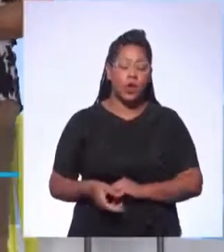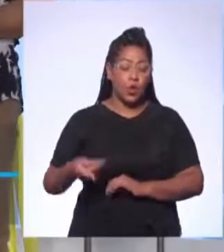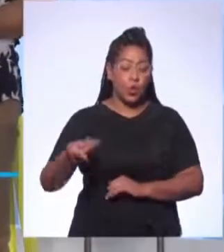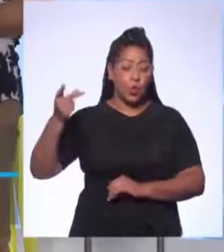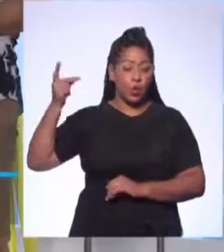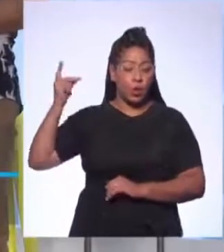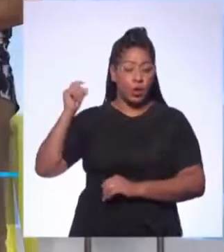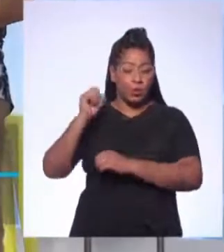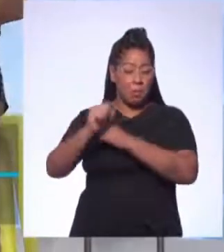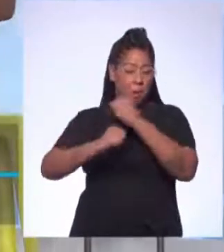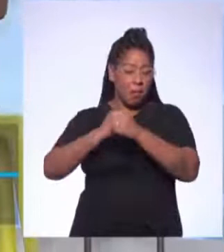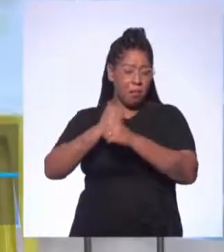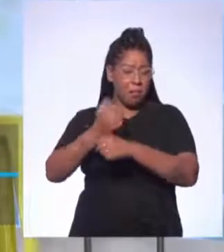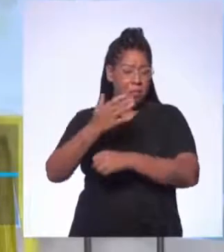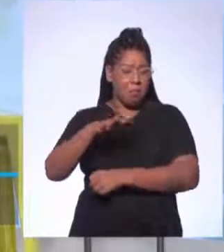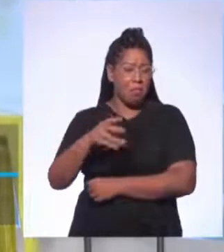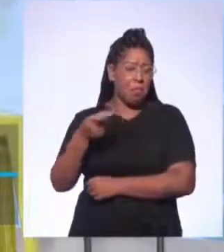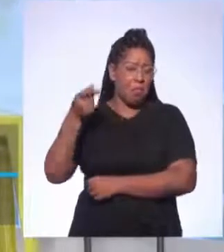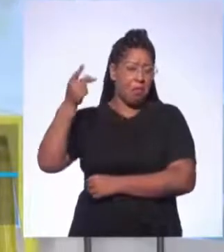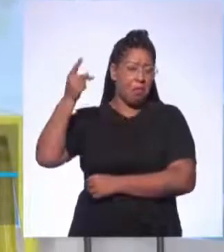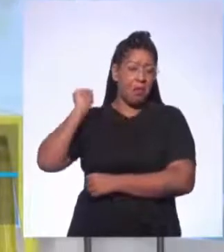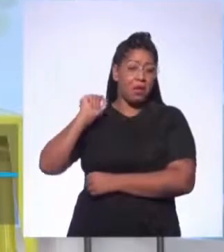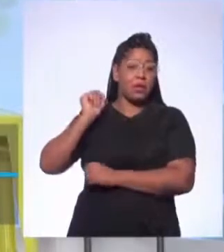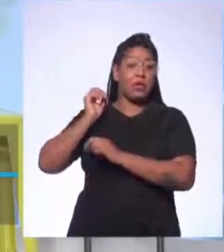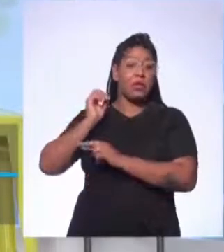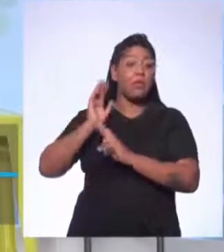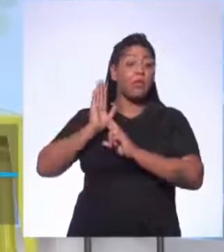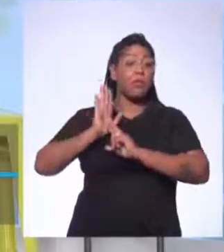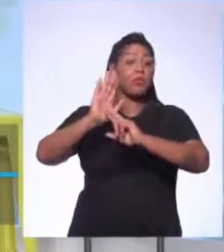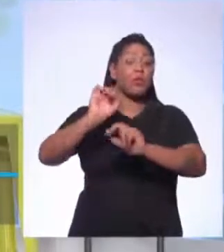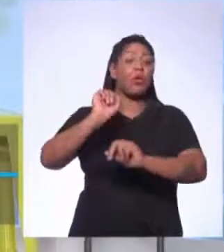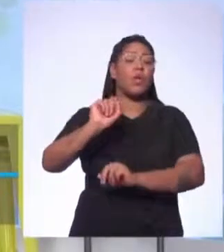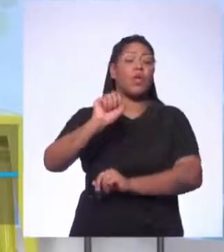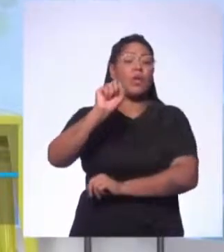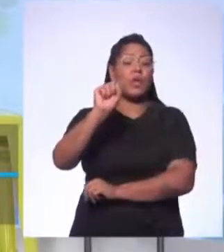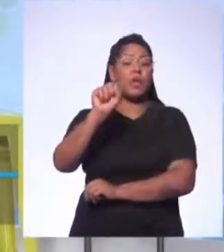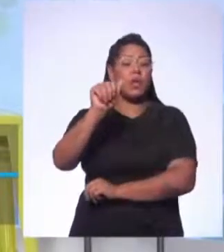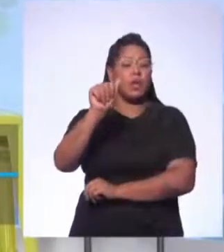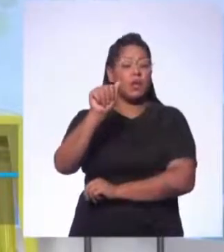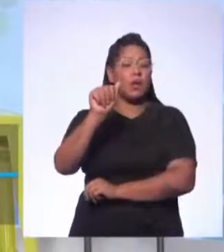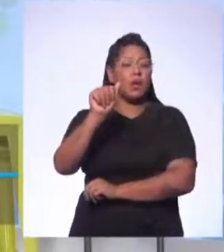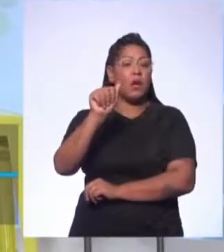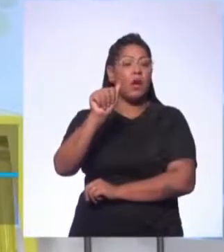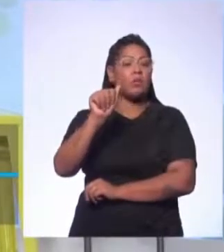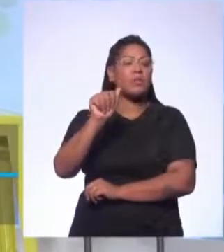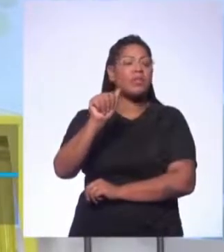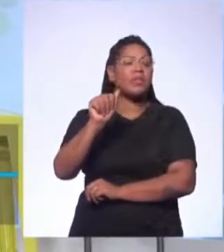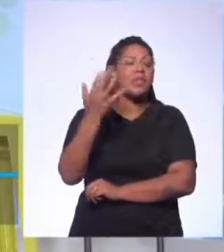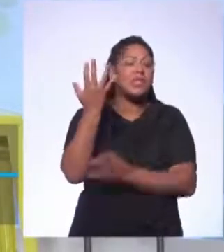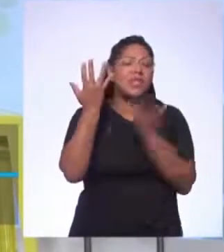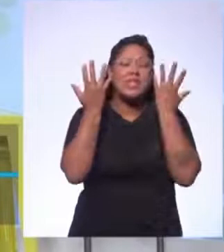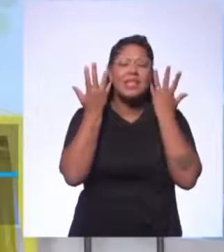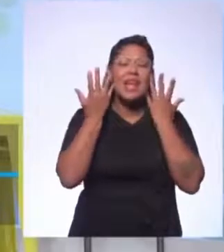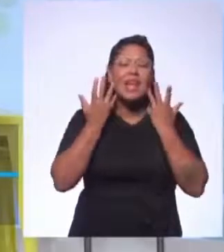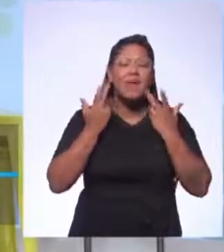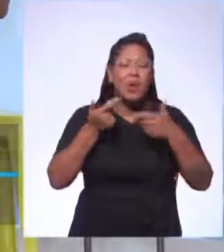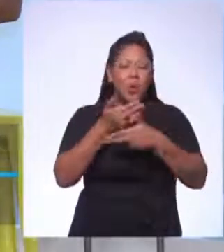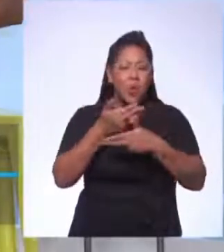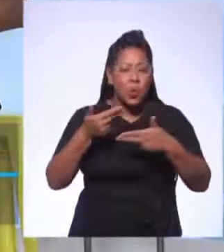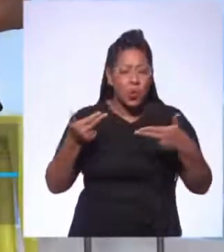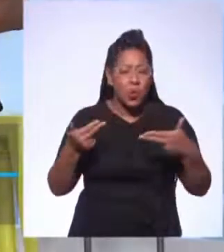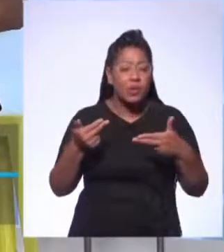foi o ano passado ou o ano retrasado, a questão dos gados, né? Porque os gados eles acabaram se tornando aí um